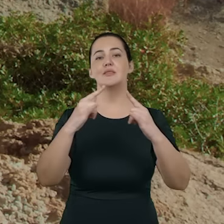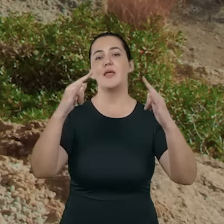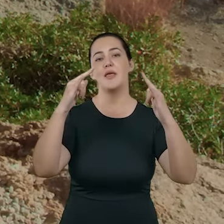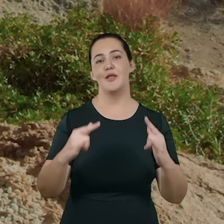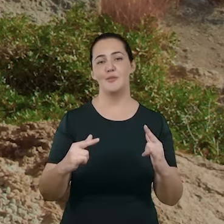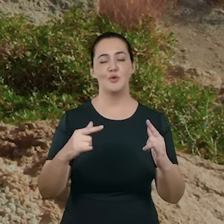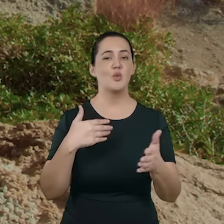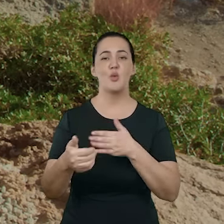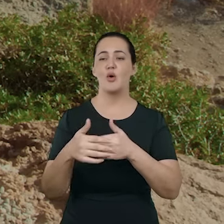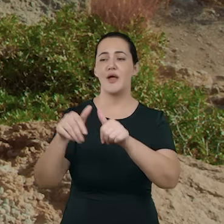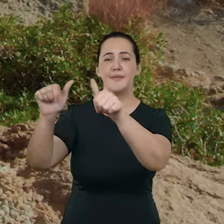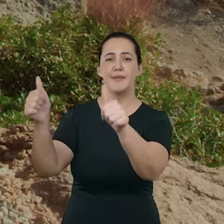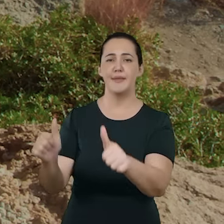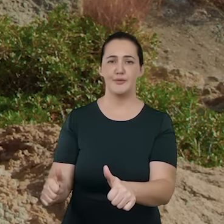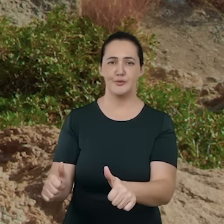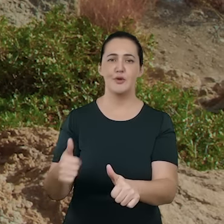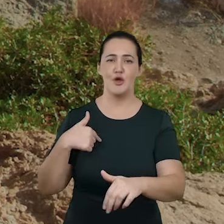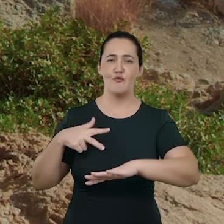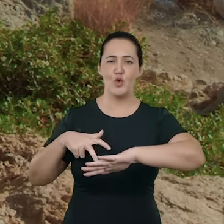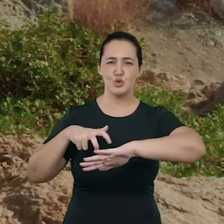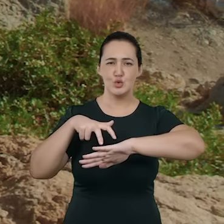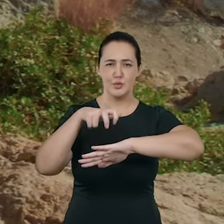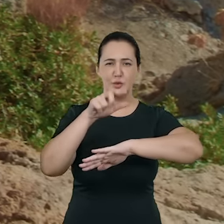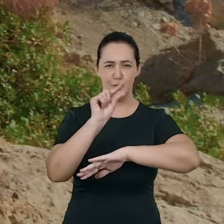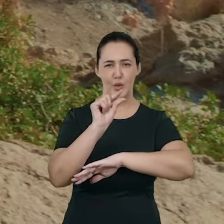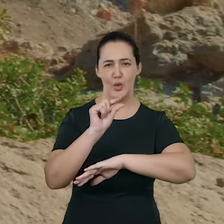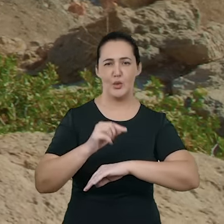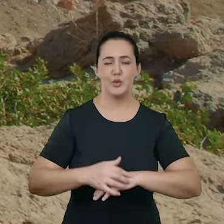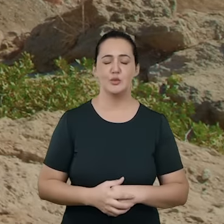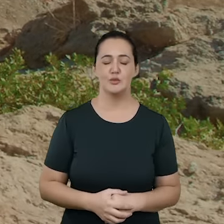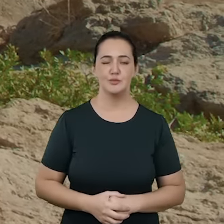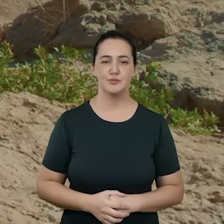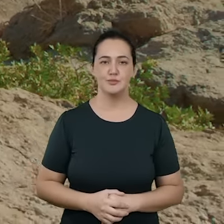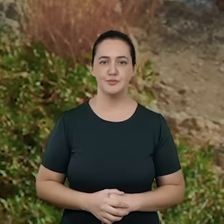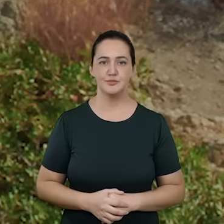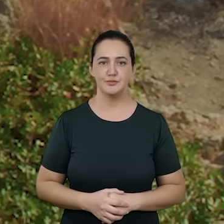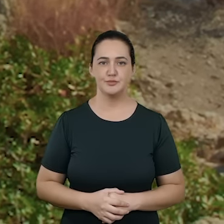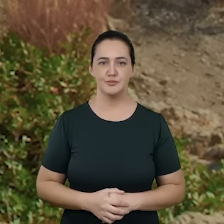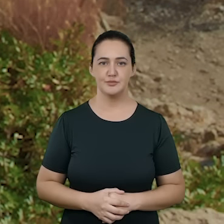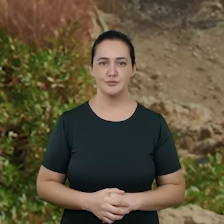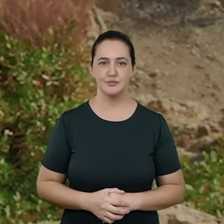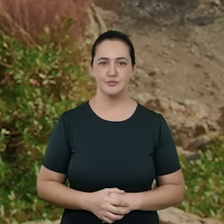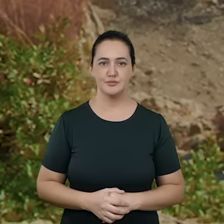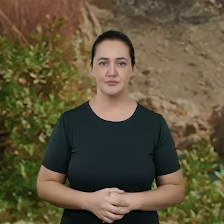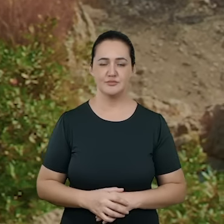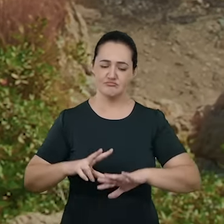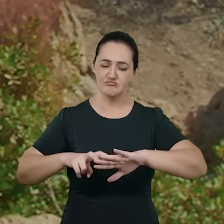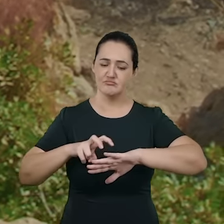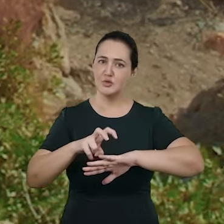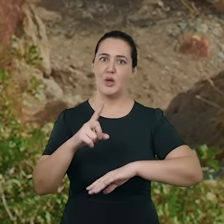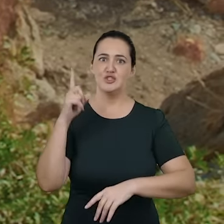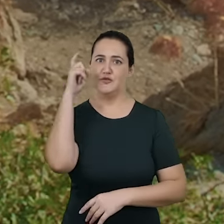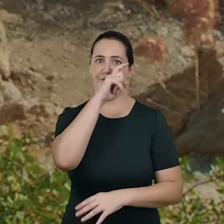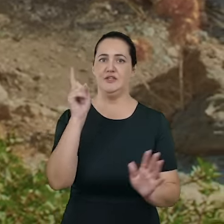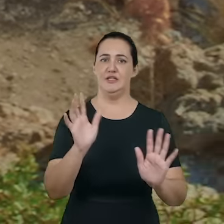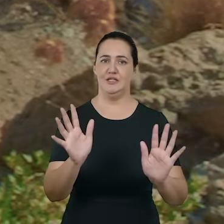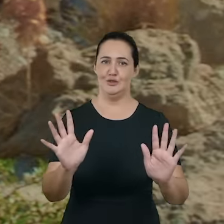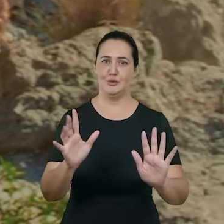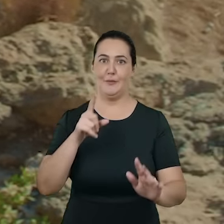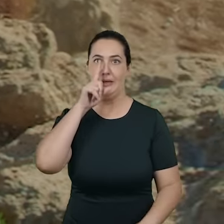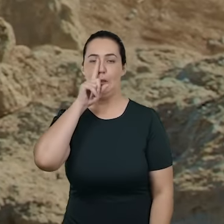dedicado a alguma divindade grega. Eu vou subir aqui, é um pouquinho difícil, mas Dá pra gente vir aqui, na verdade, não é tão